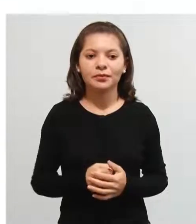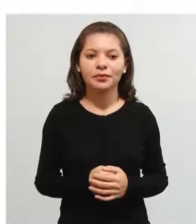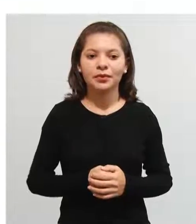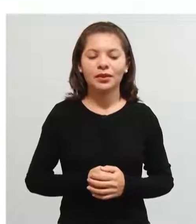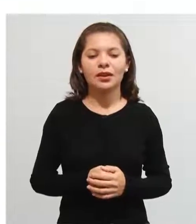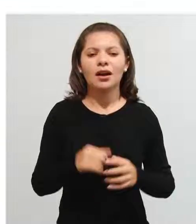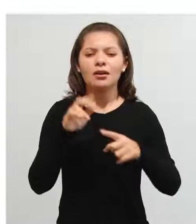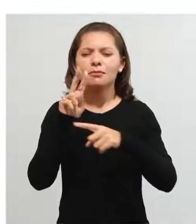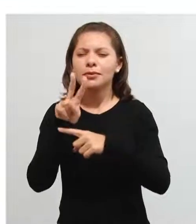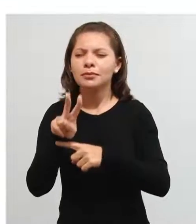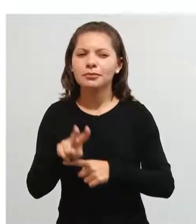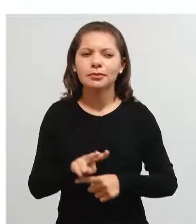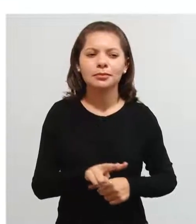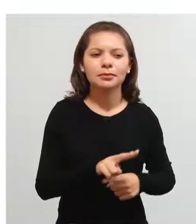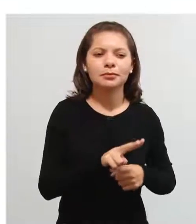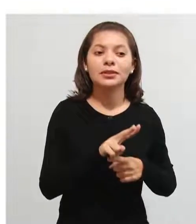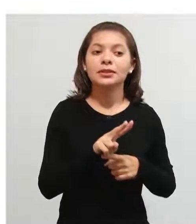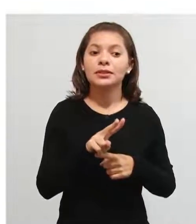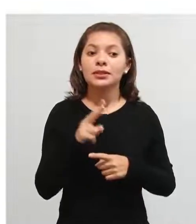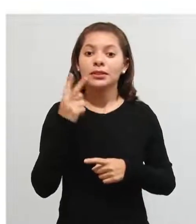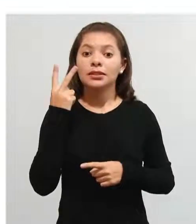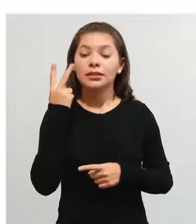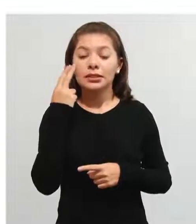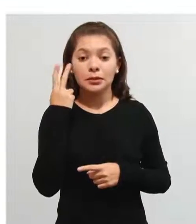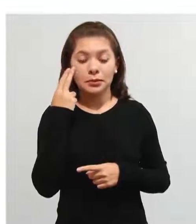de fiscalização, geralmente ali